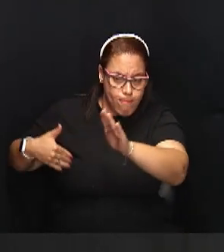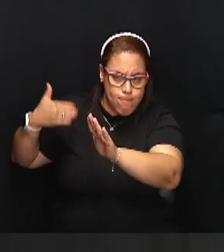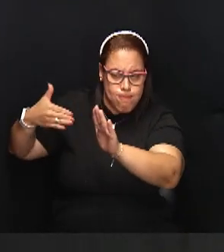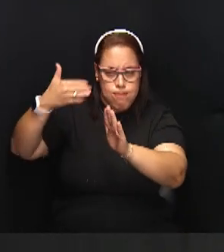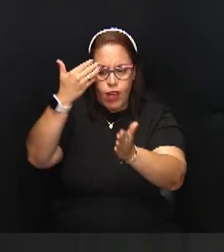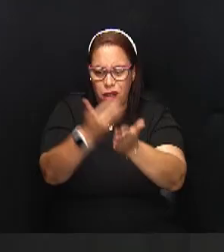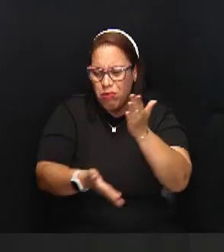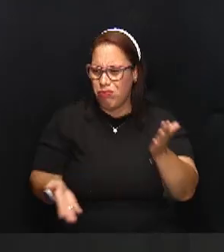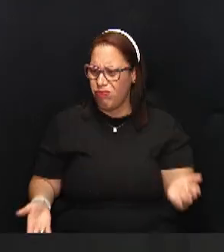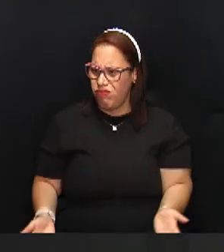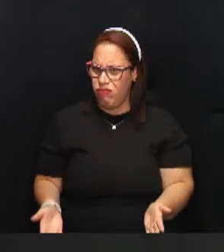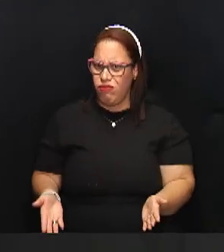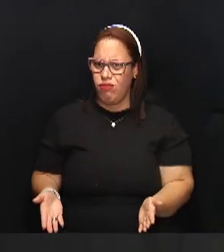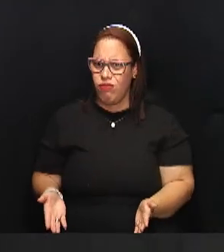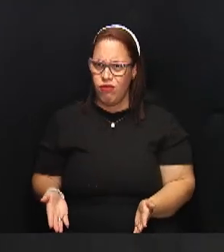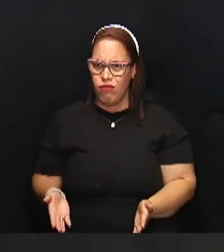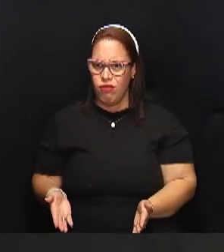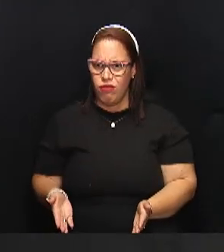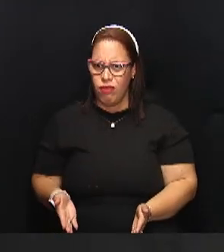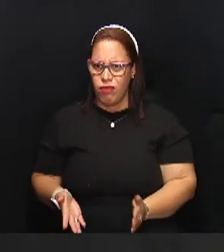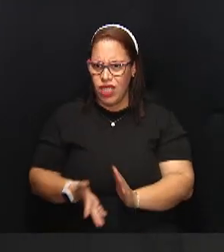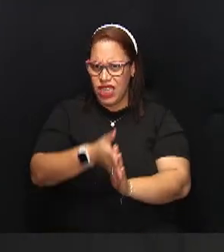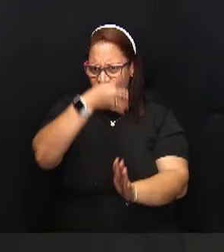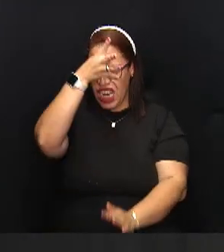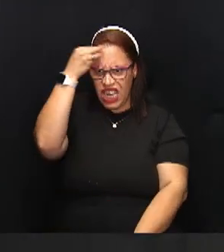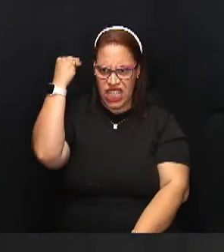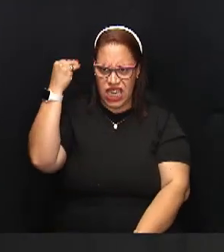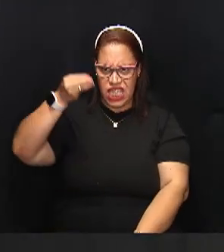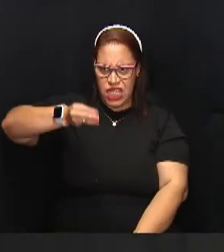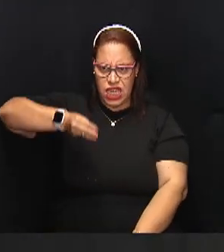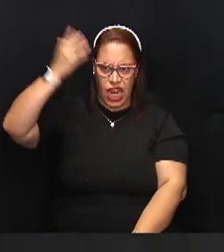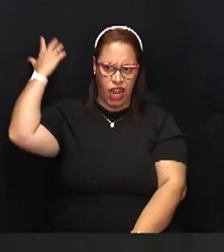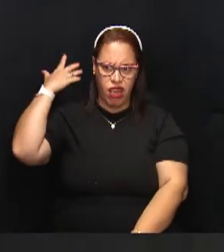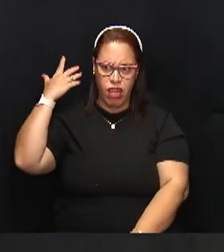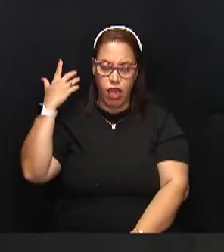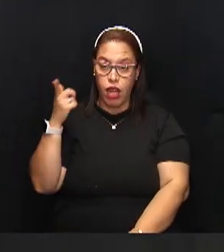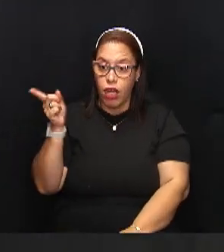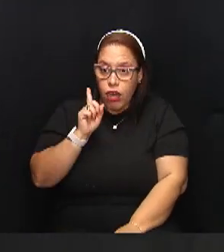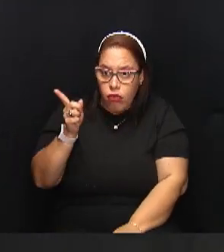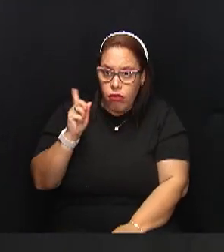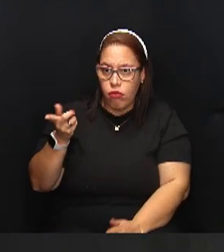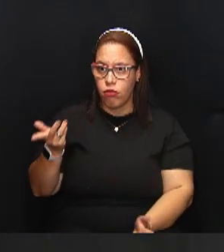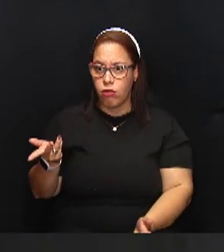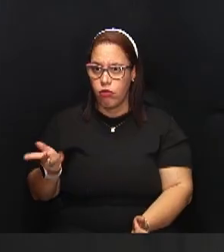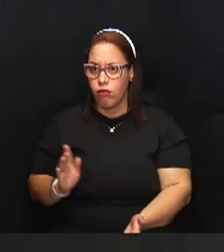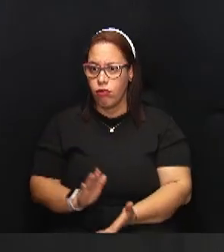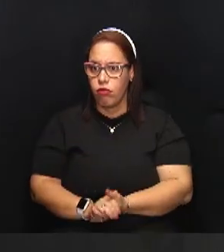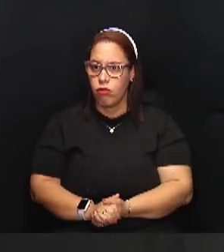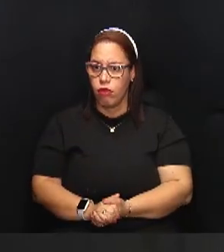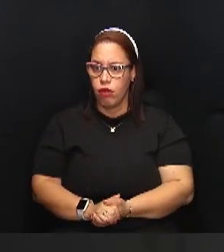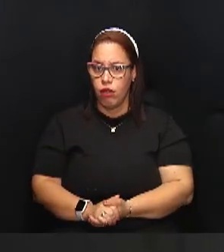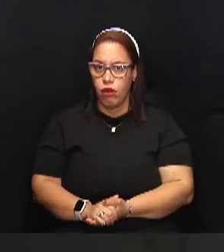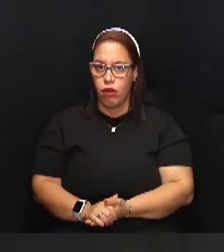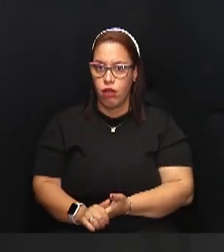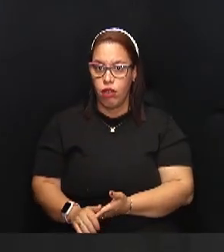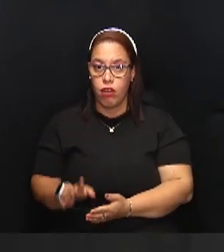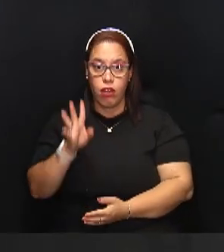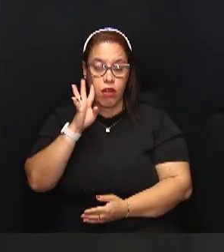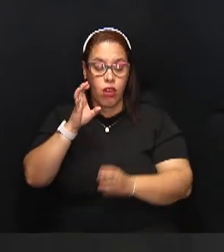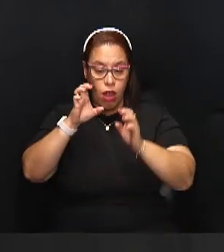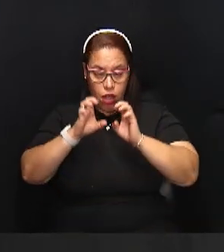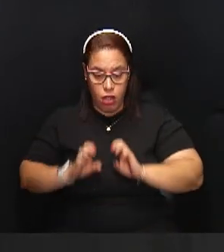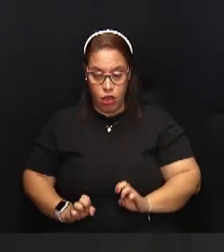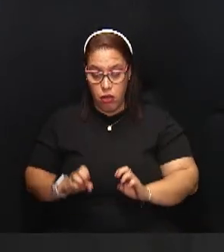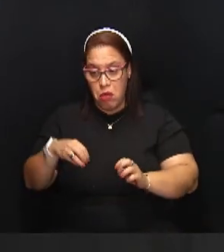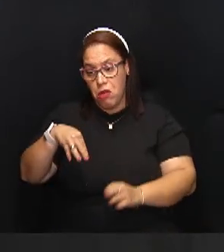perder isso por simplesmente perder, por se desviar daquilo que é legal, aquilo que é ético, aquilo que é